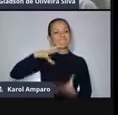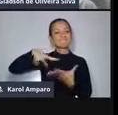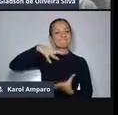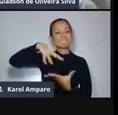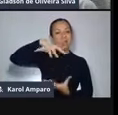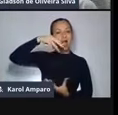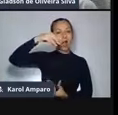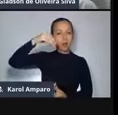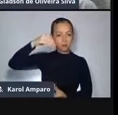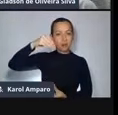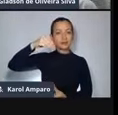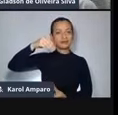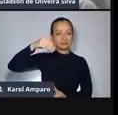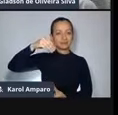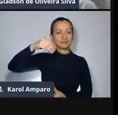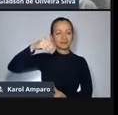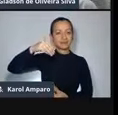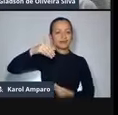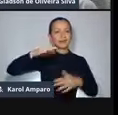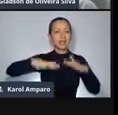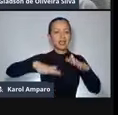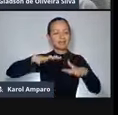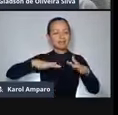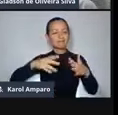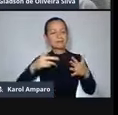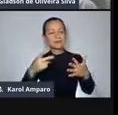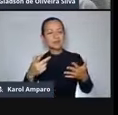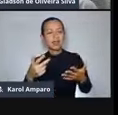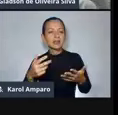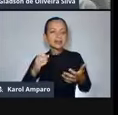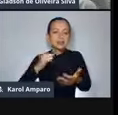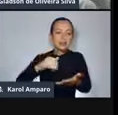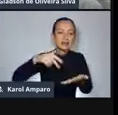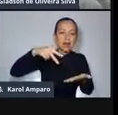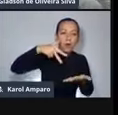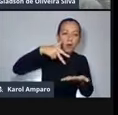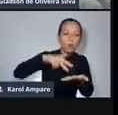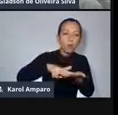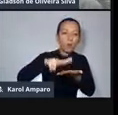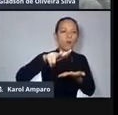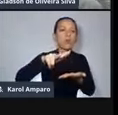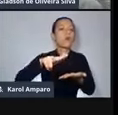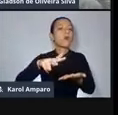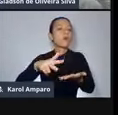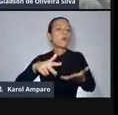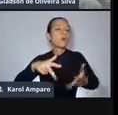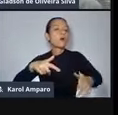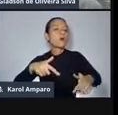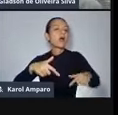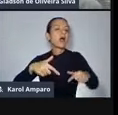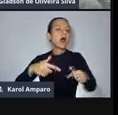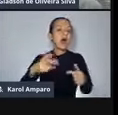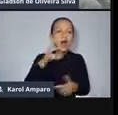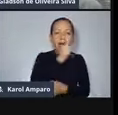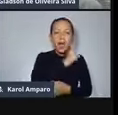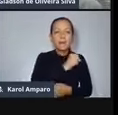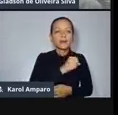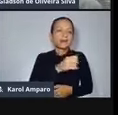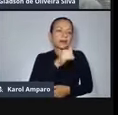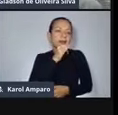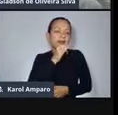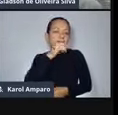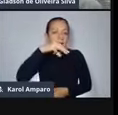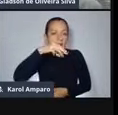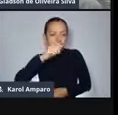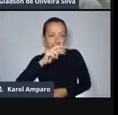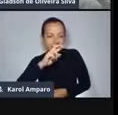fenomenal. Minha melodia de compasso é a mais rápida da academia. Meu martelo, eu